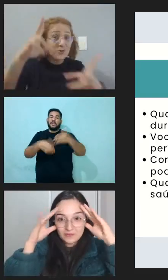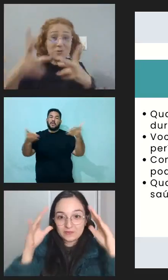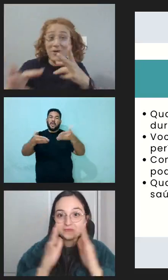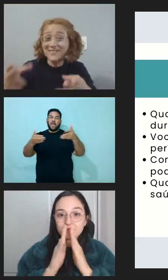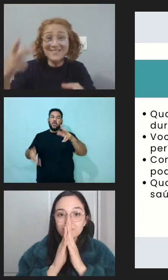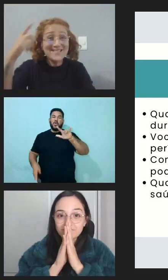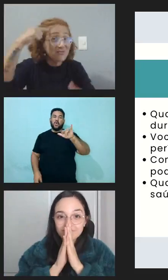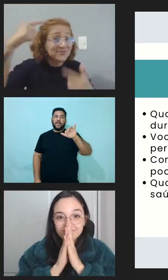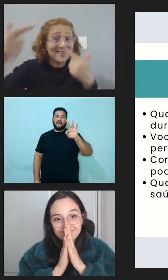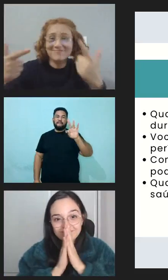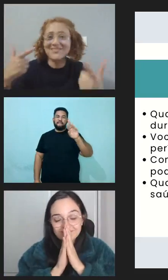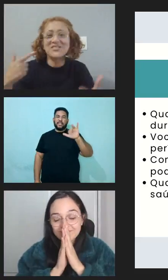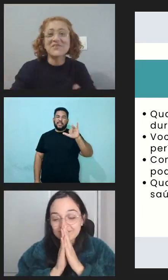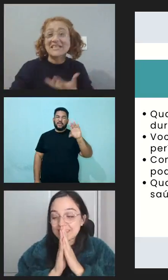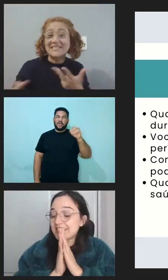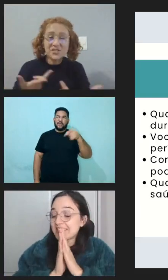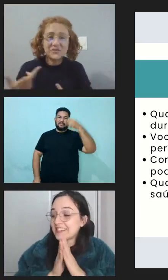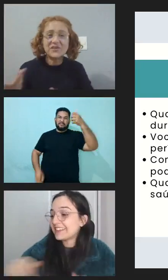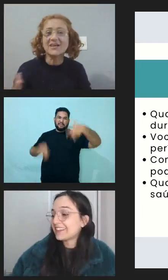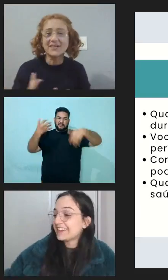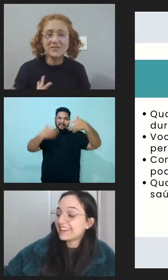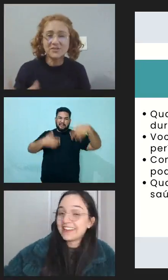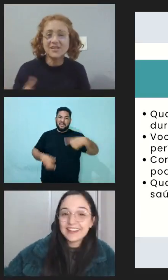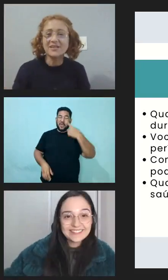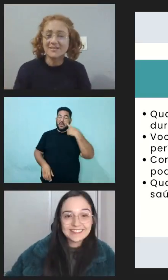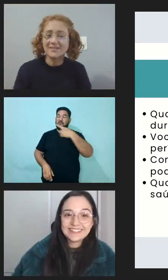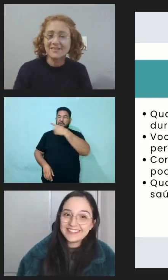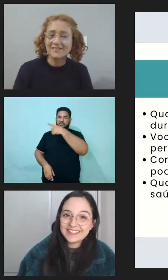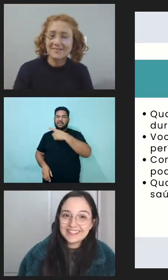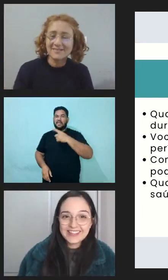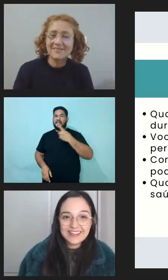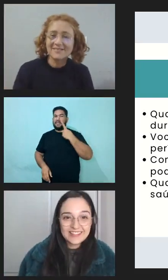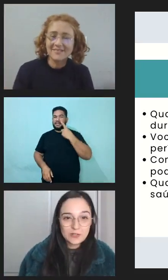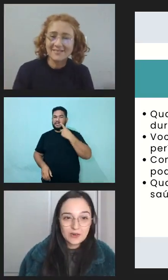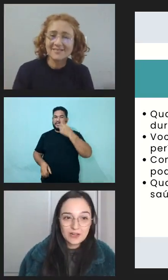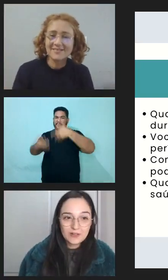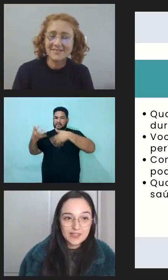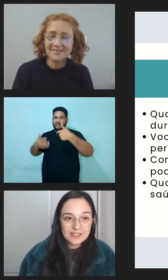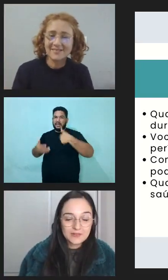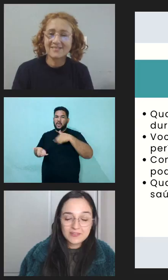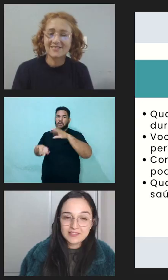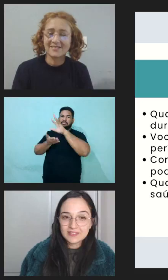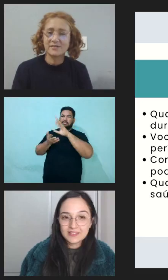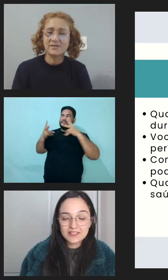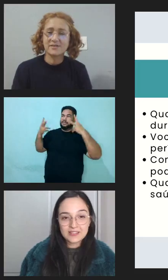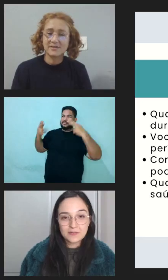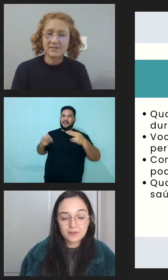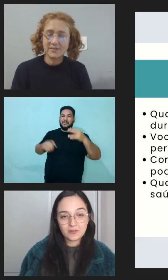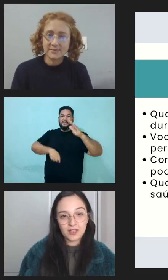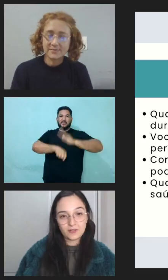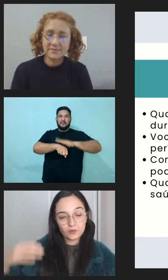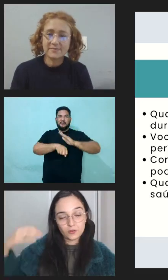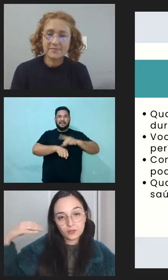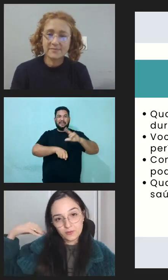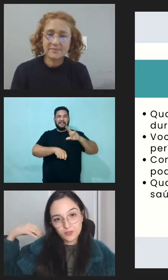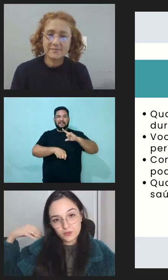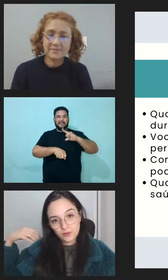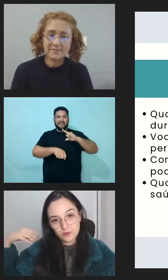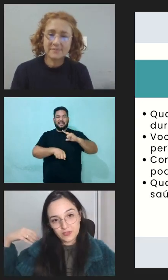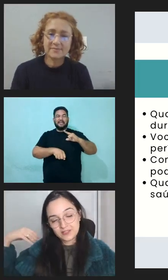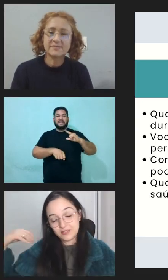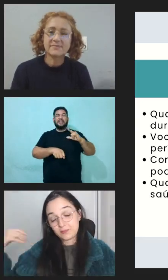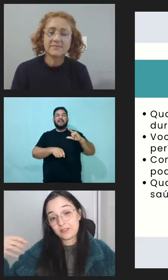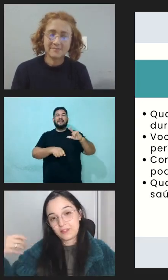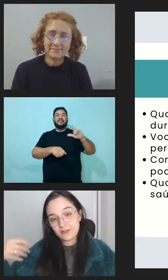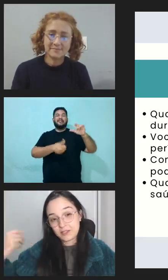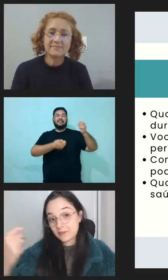sou igualzinha, não sei o quê. A gente fica se Sim, identificando, né? escrita de qualificação da dissertação, eu fiquei totalmente